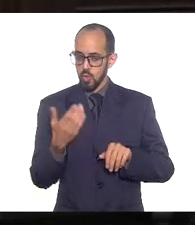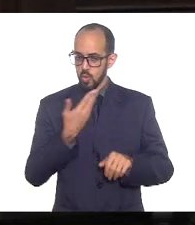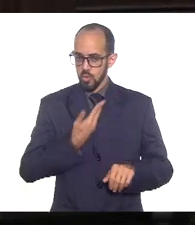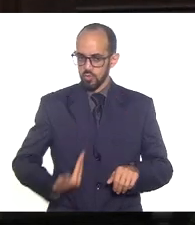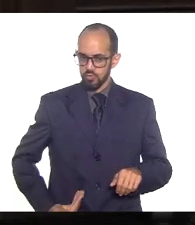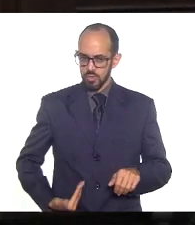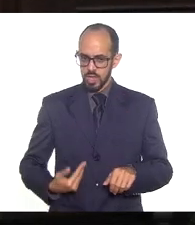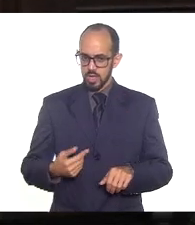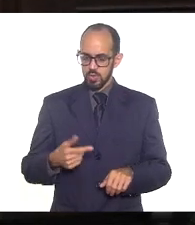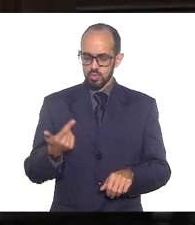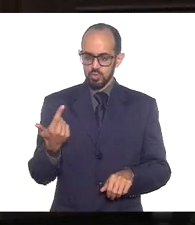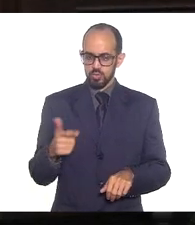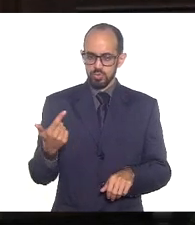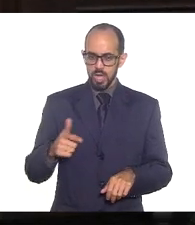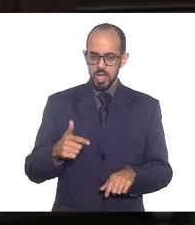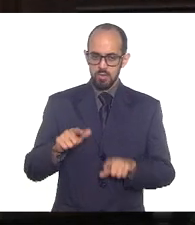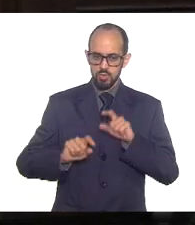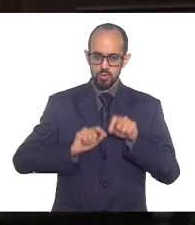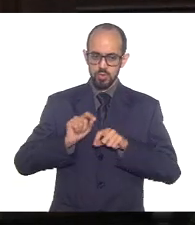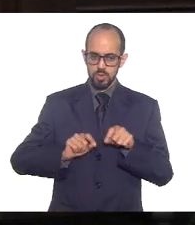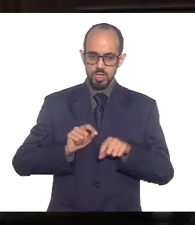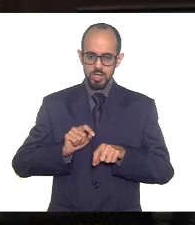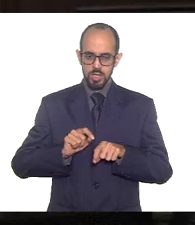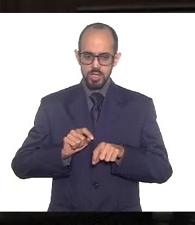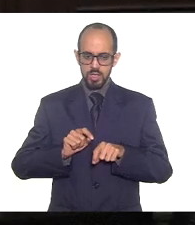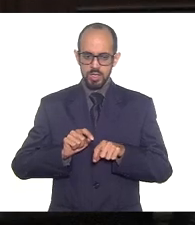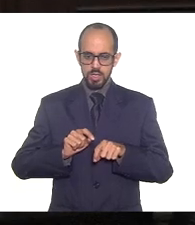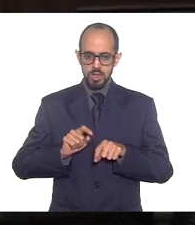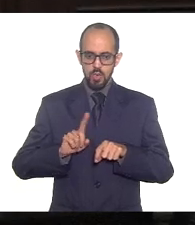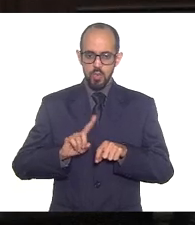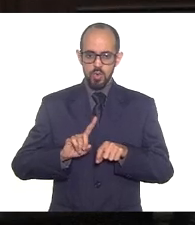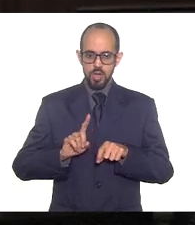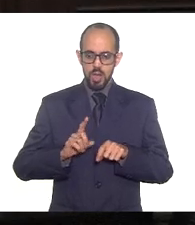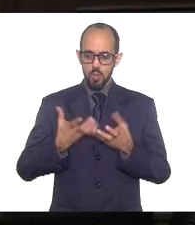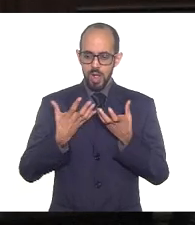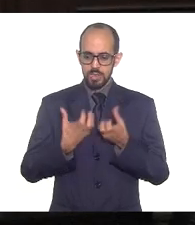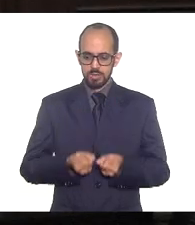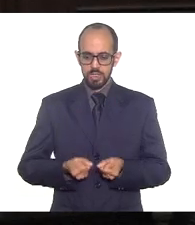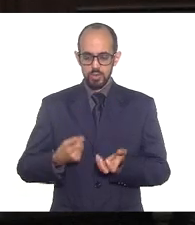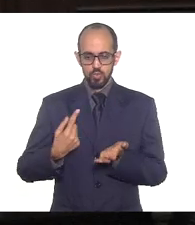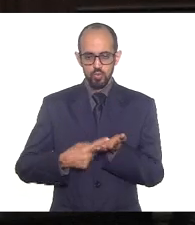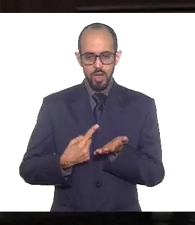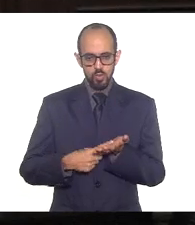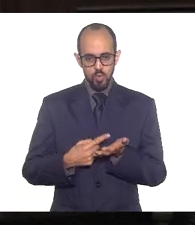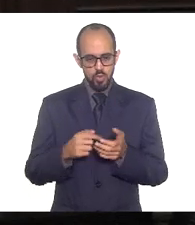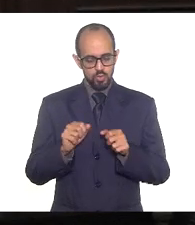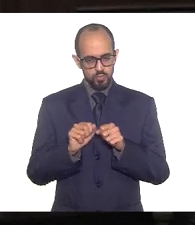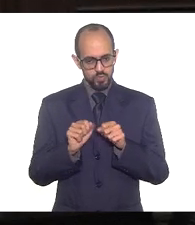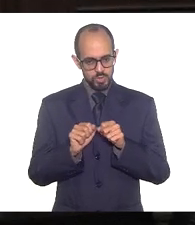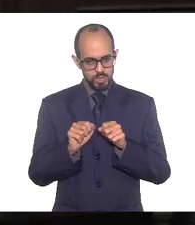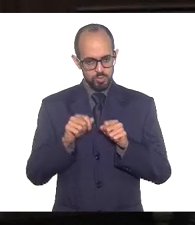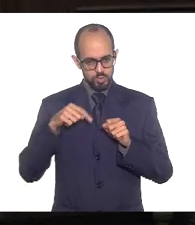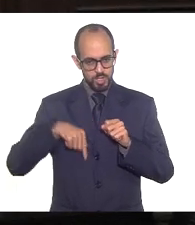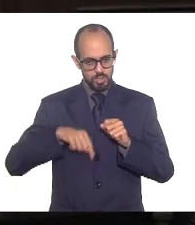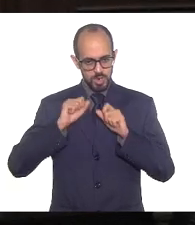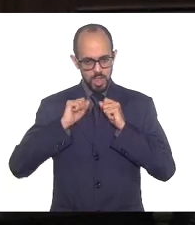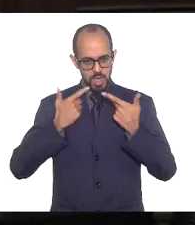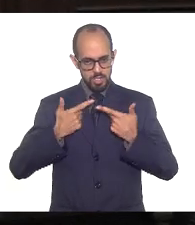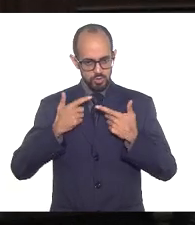governo o não adimplemento do acordo que fizemos nessa casa